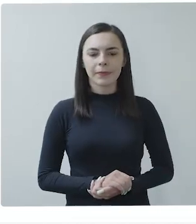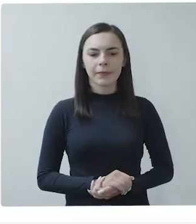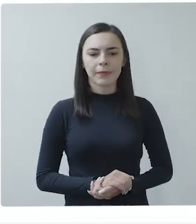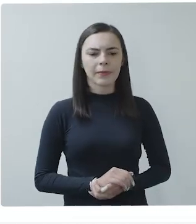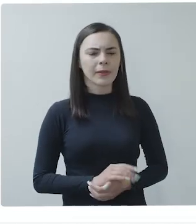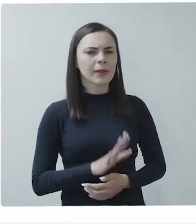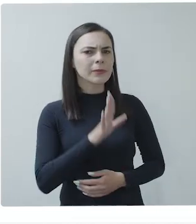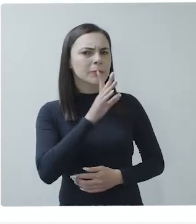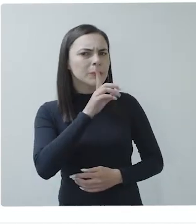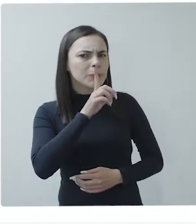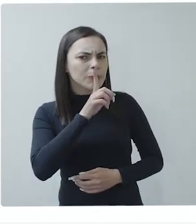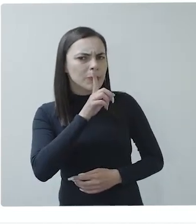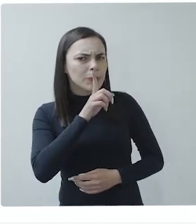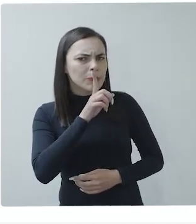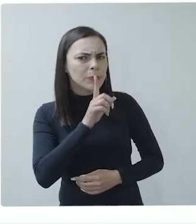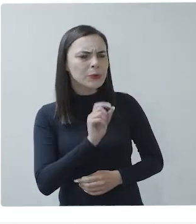assim,